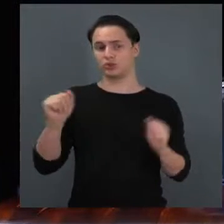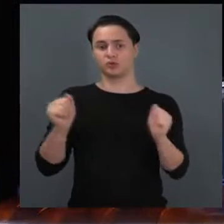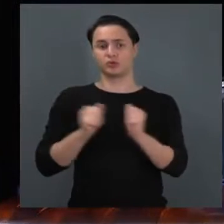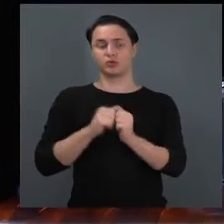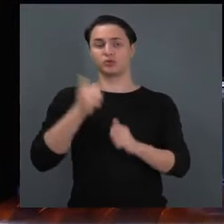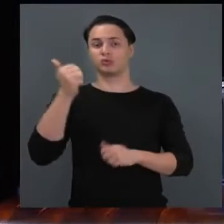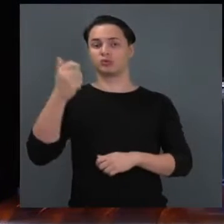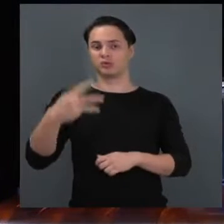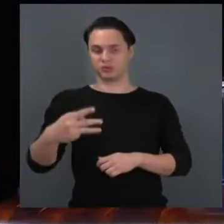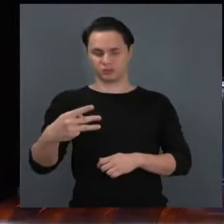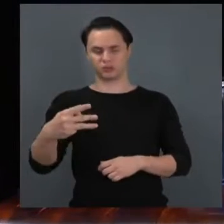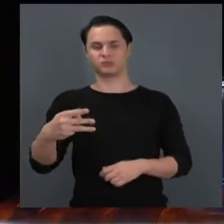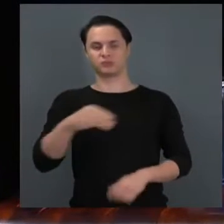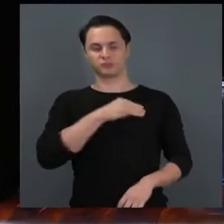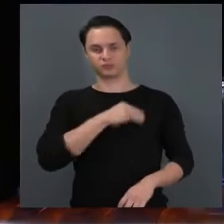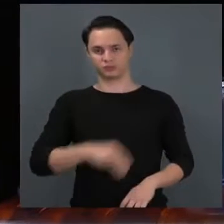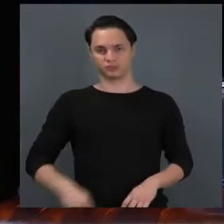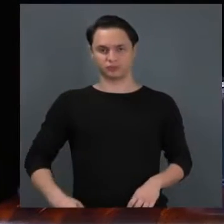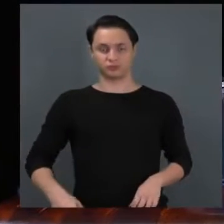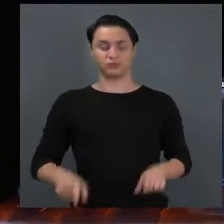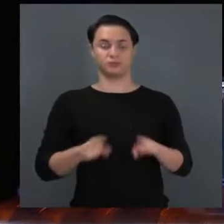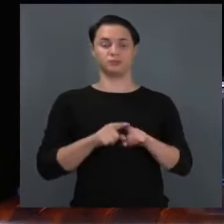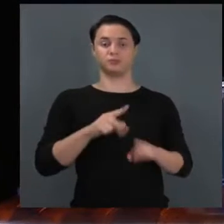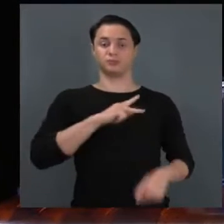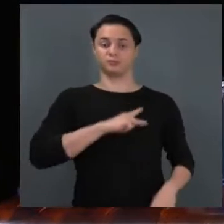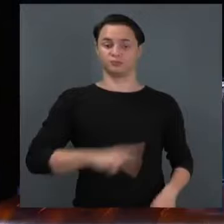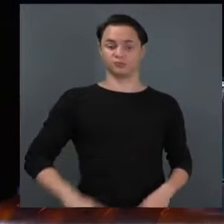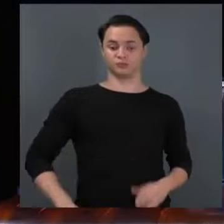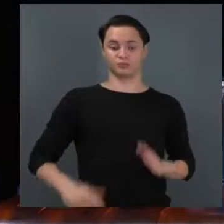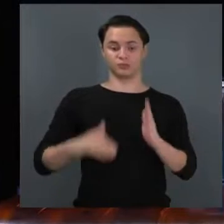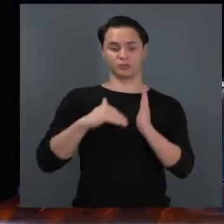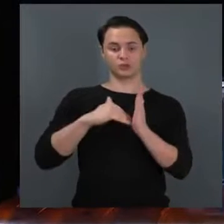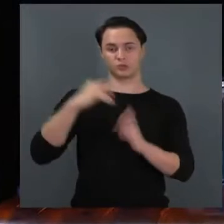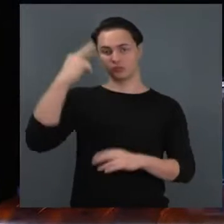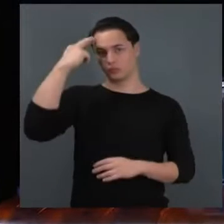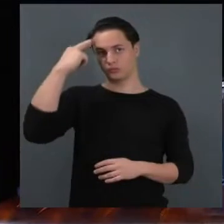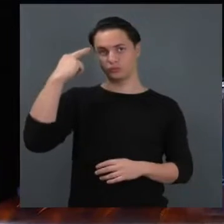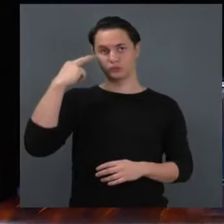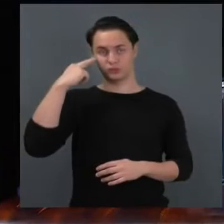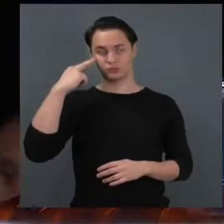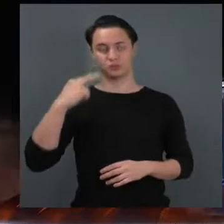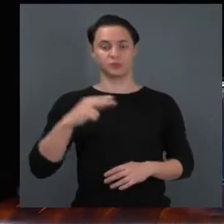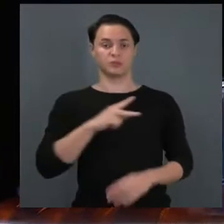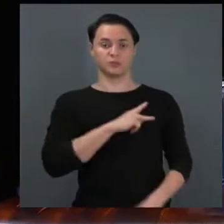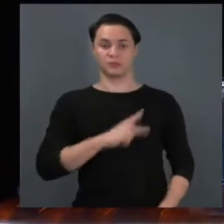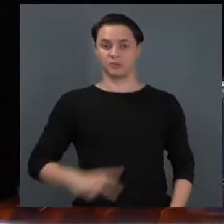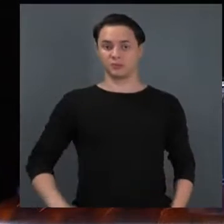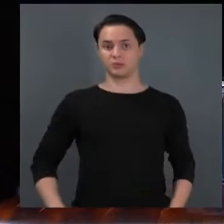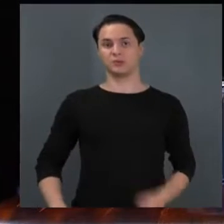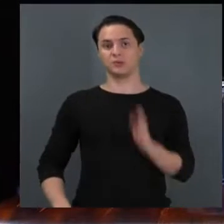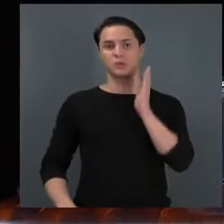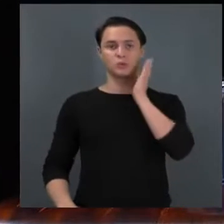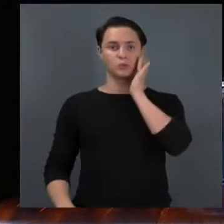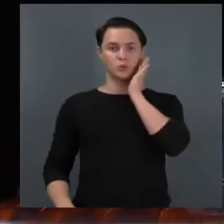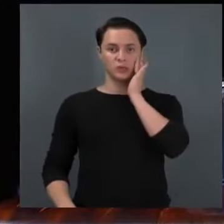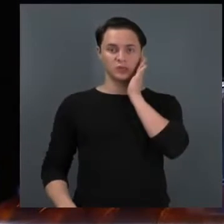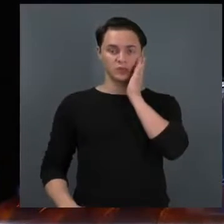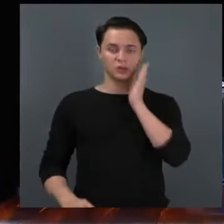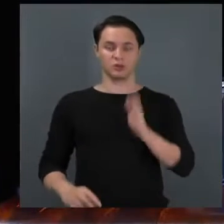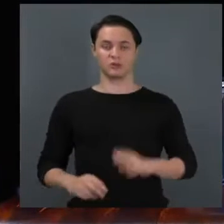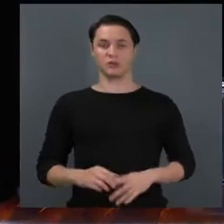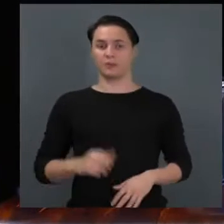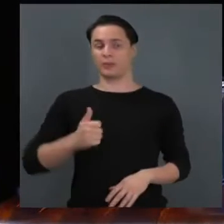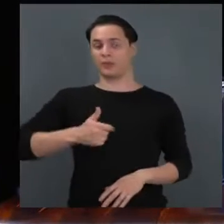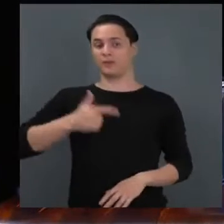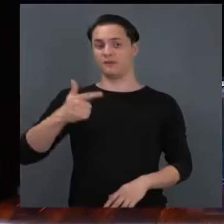ministros. Esteve também o presidente do Senado, Rodrigo Pacheco, o presidente da Câmara, Arthur Lira, o